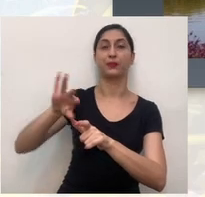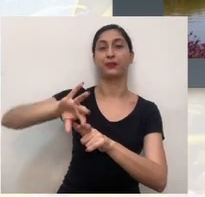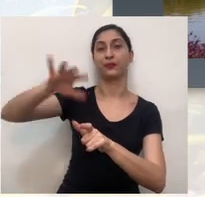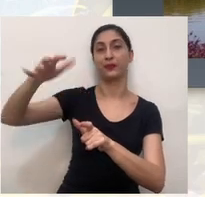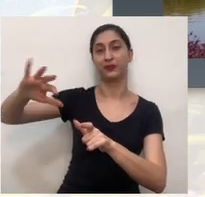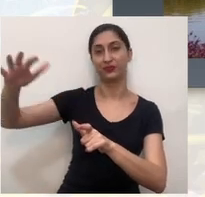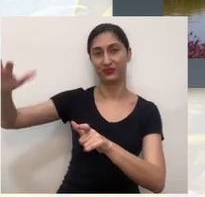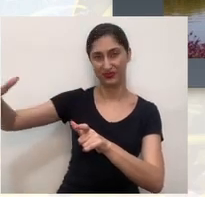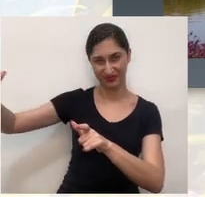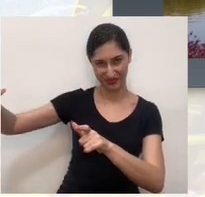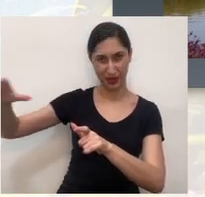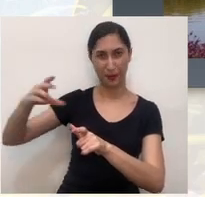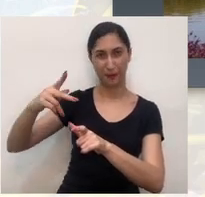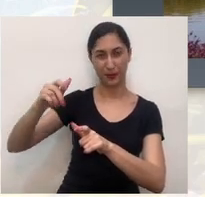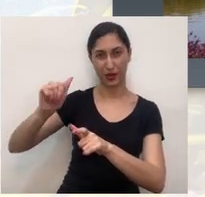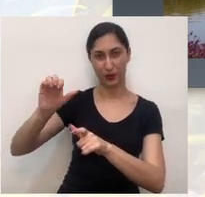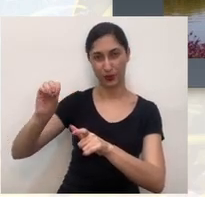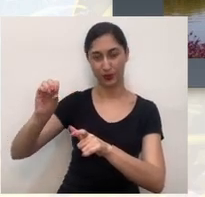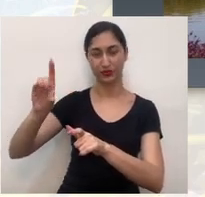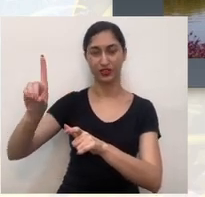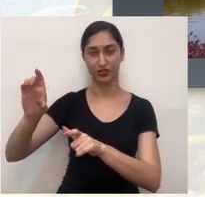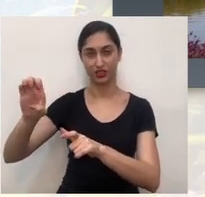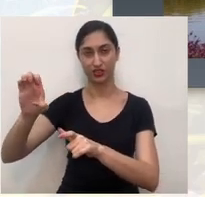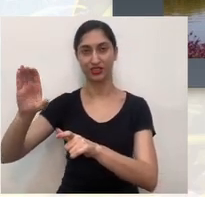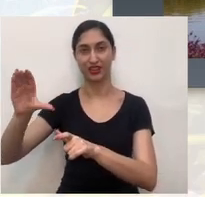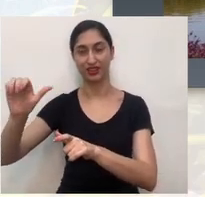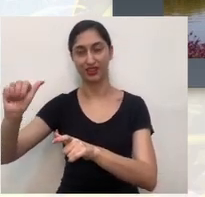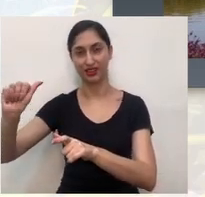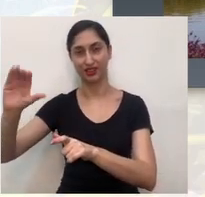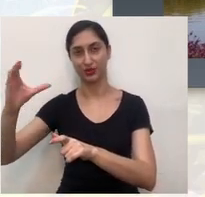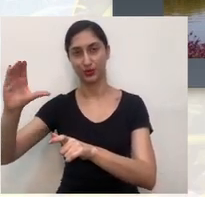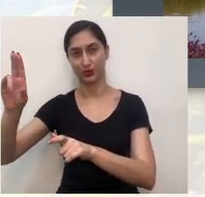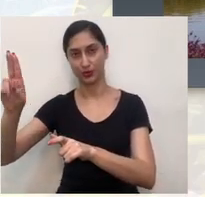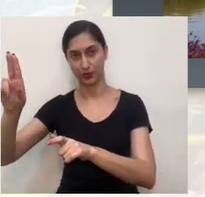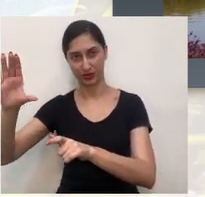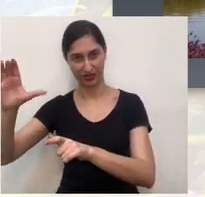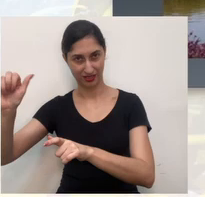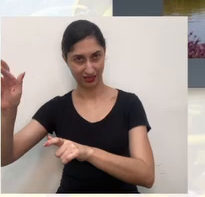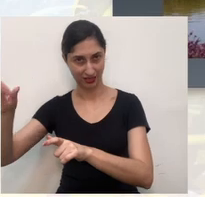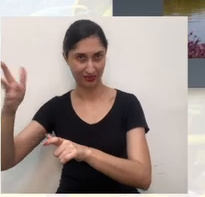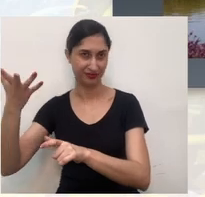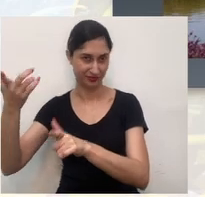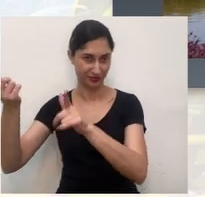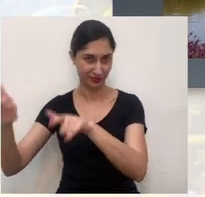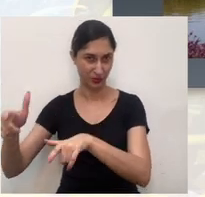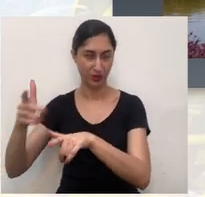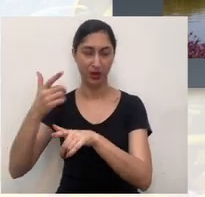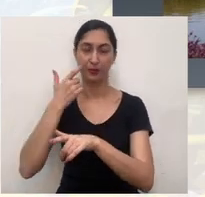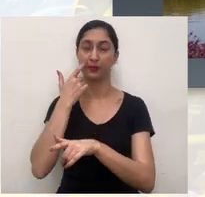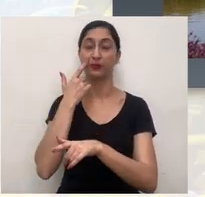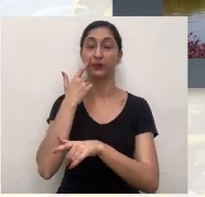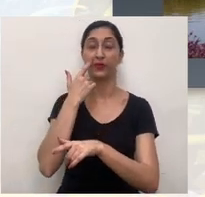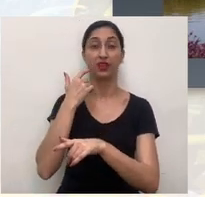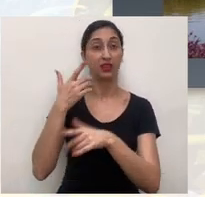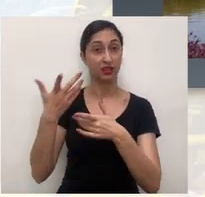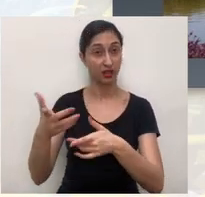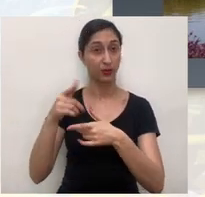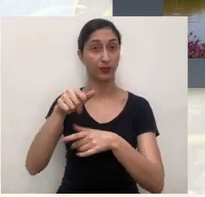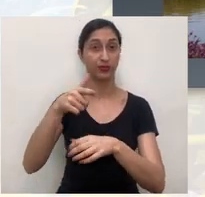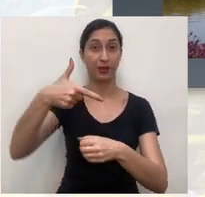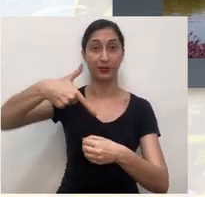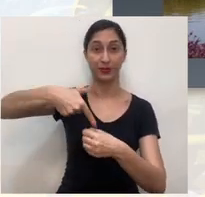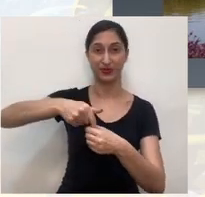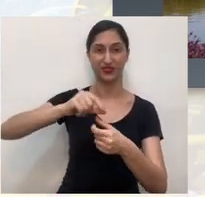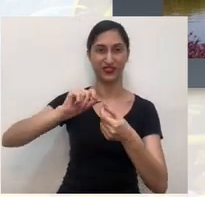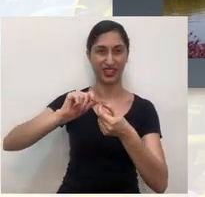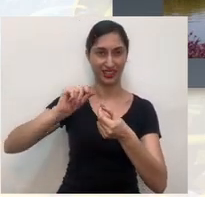sempre menciono o fato de que, nessa região por aqui, onde está o cursor, a Petrobras fez um posto de gasolina e